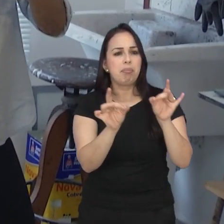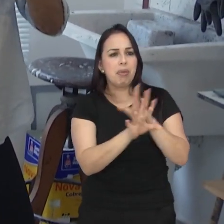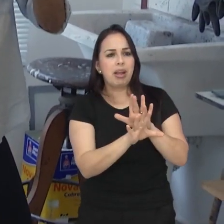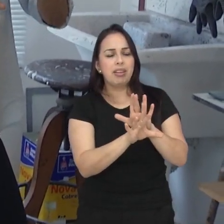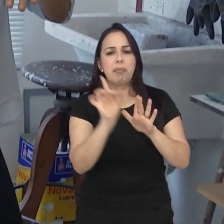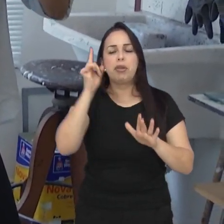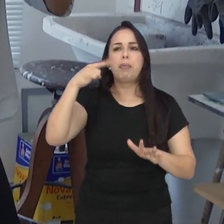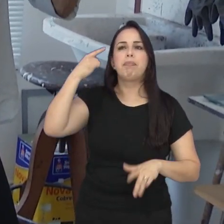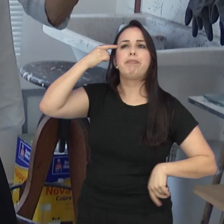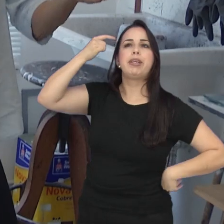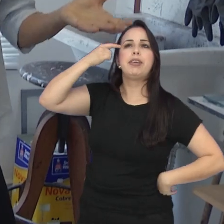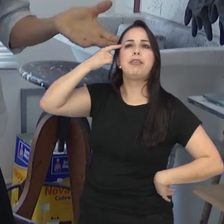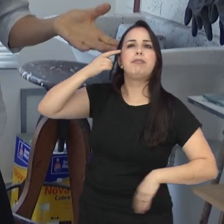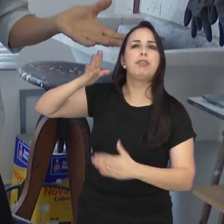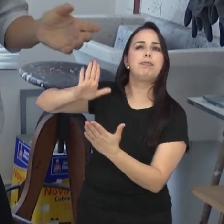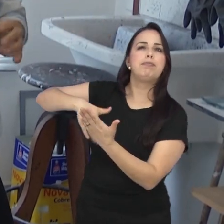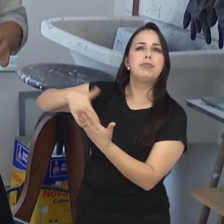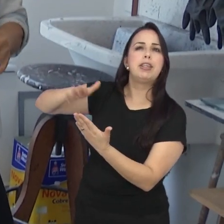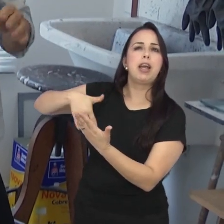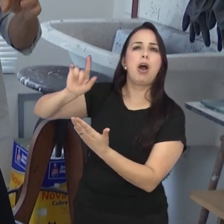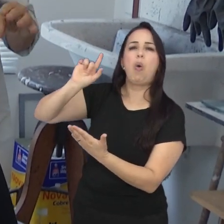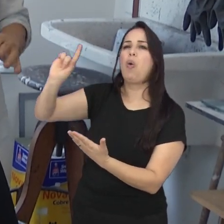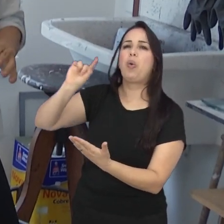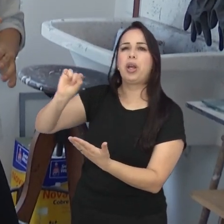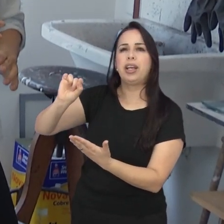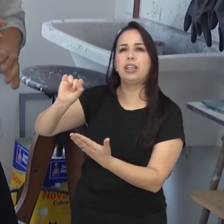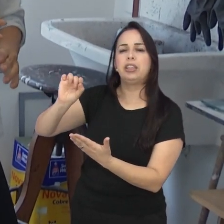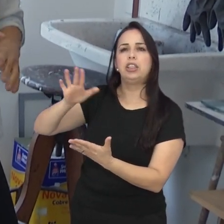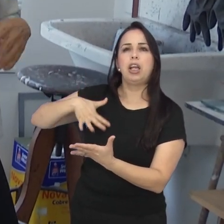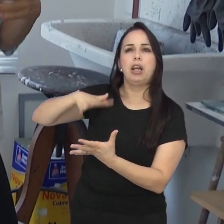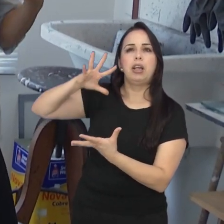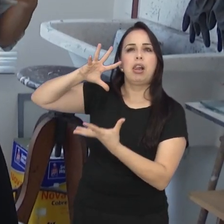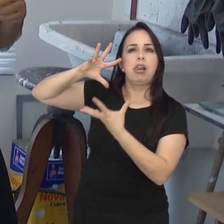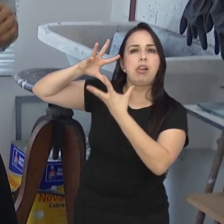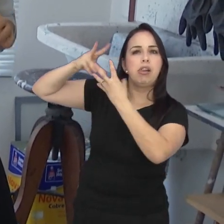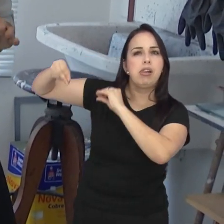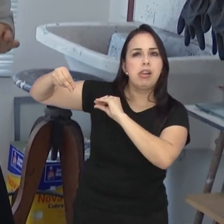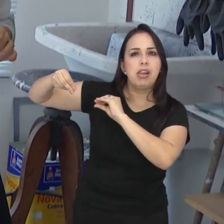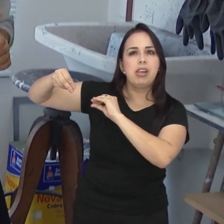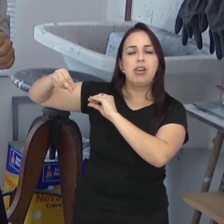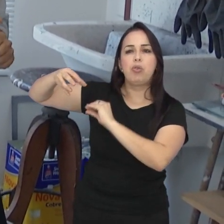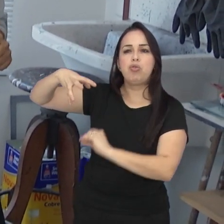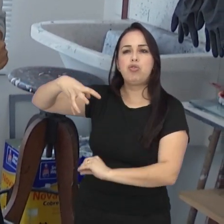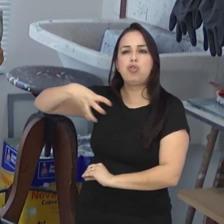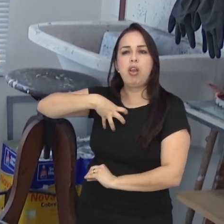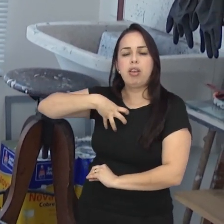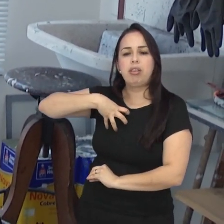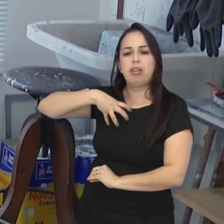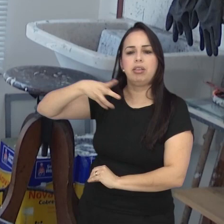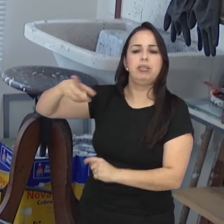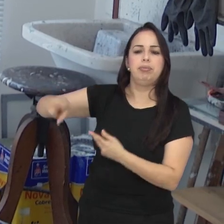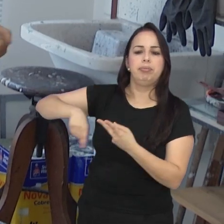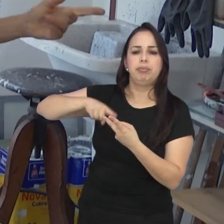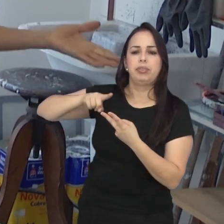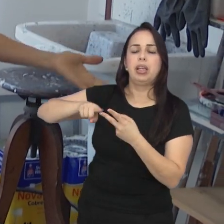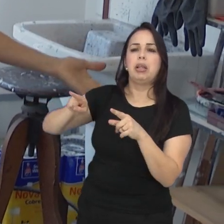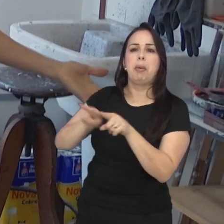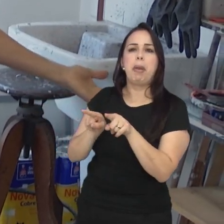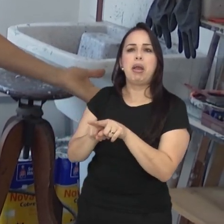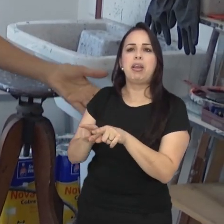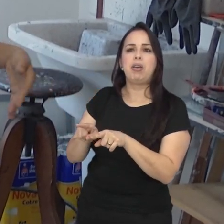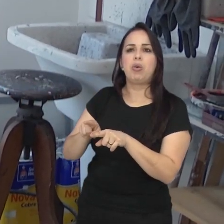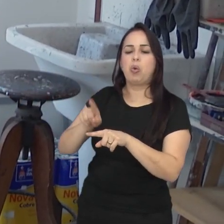né? O que eu vou trabalhar, que eu tenho a cor, eu tenho a forma, né? Eu tenho